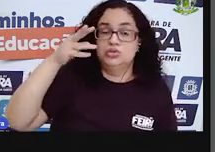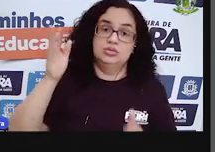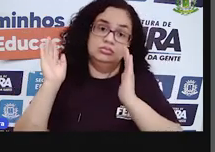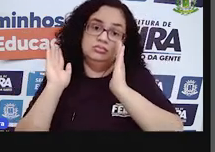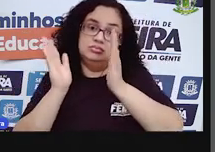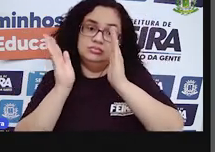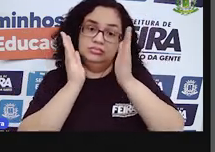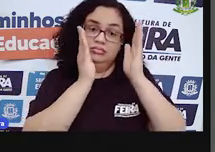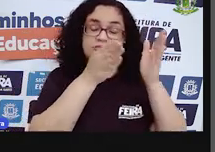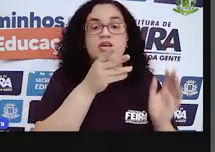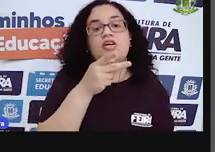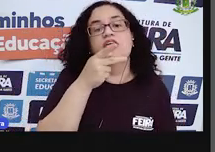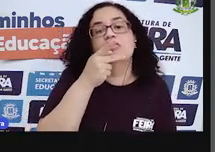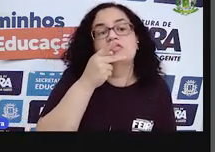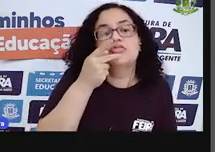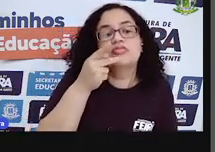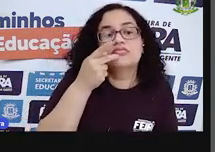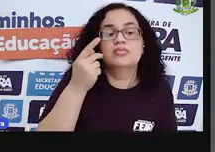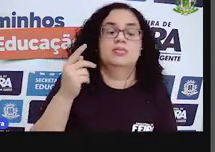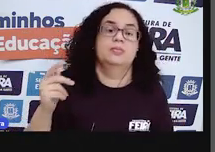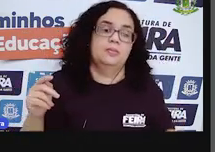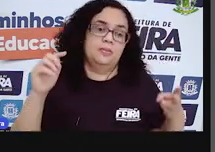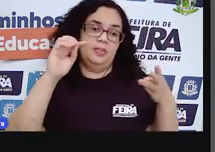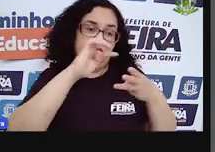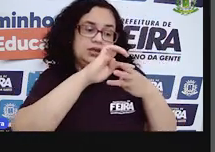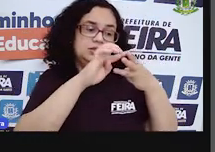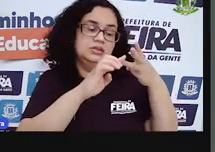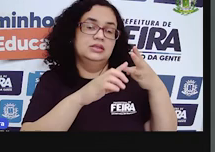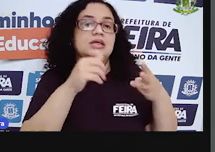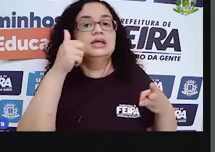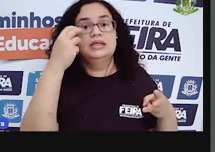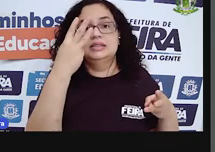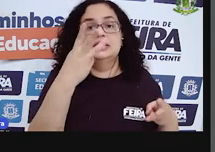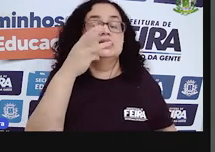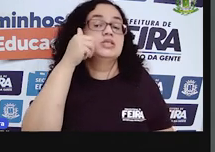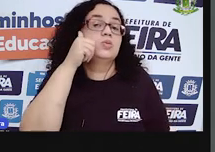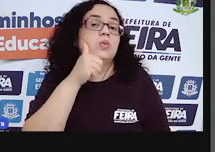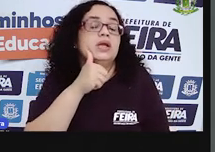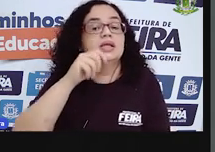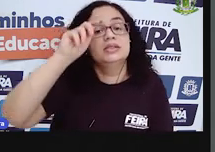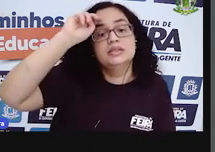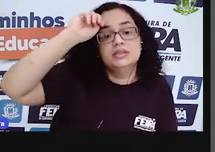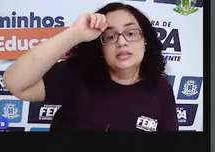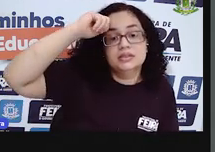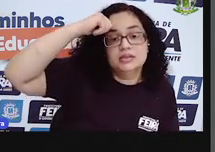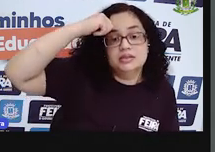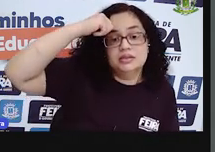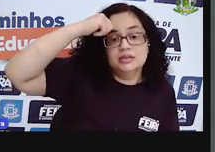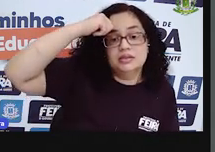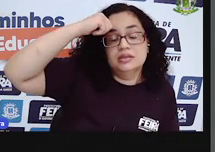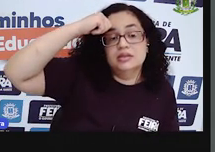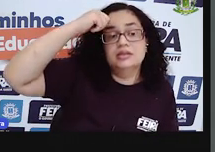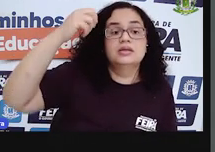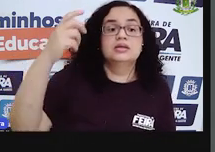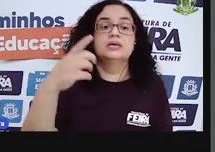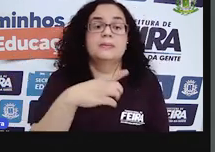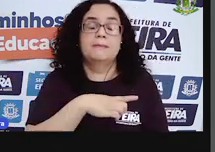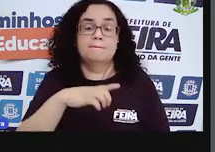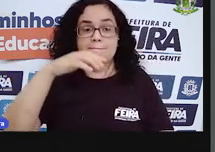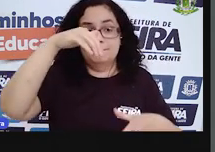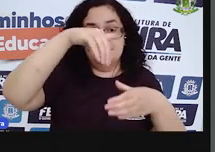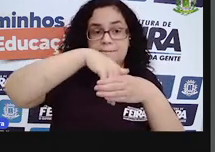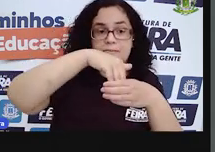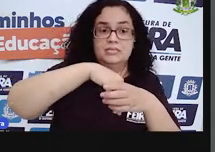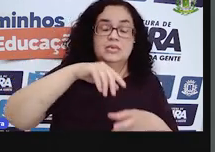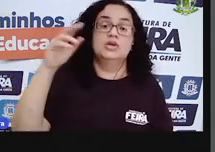contada vai falar de três mulheres negras e fizeram parte